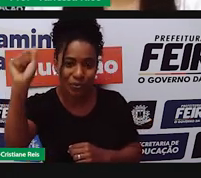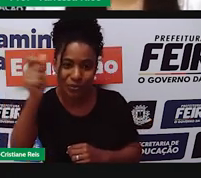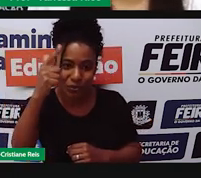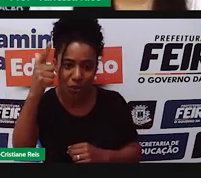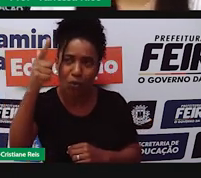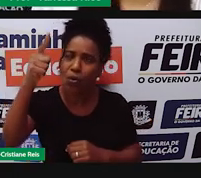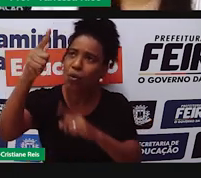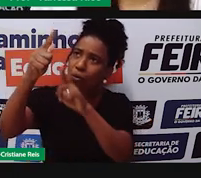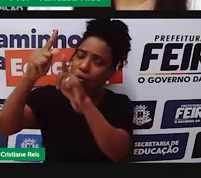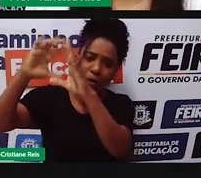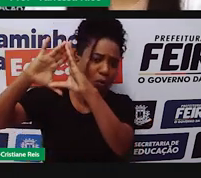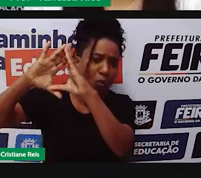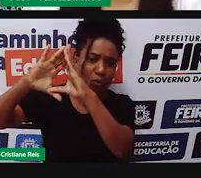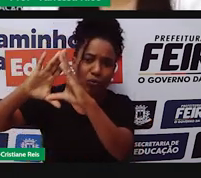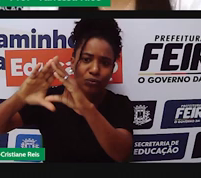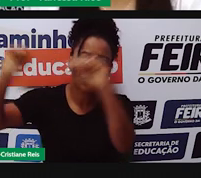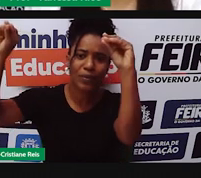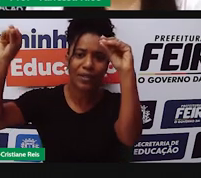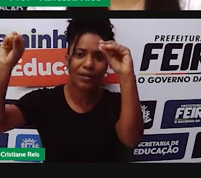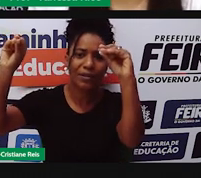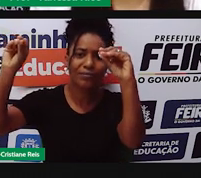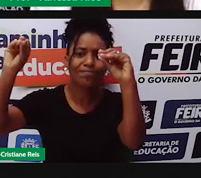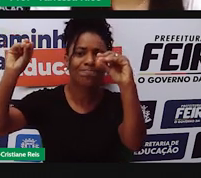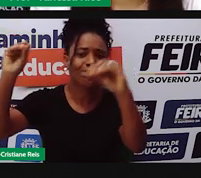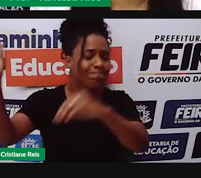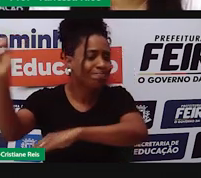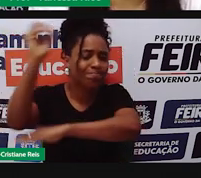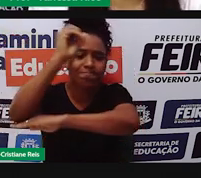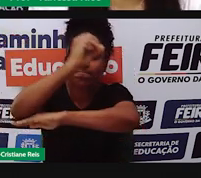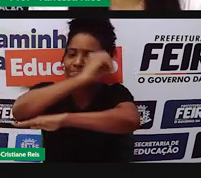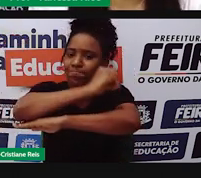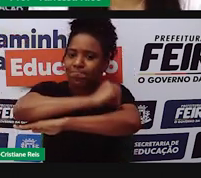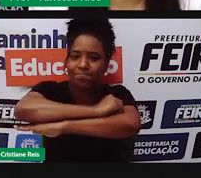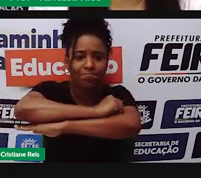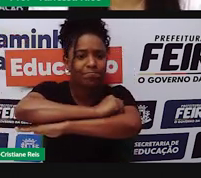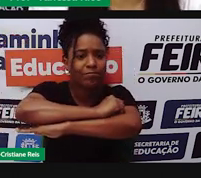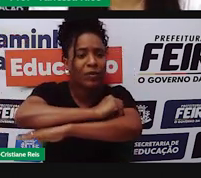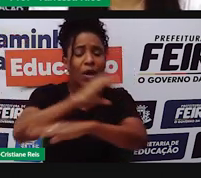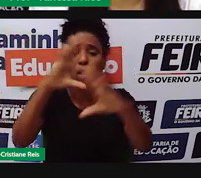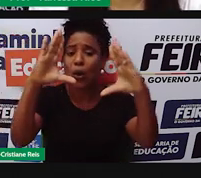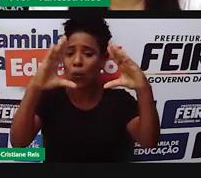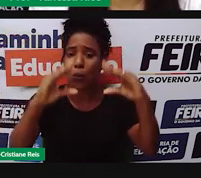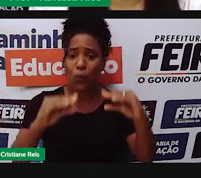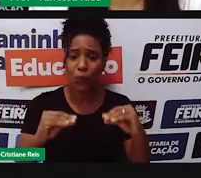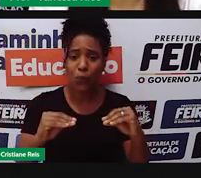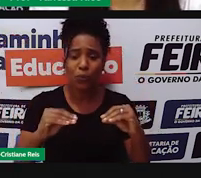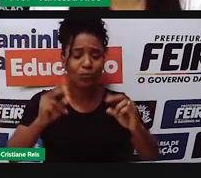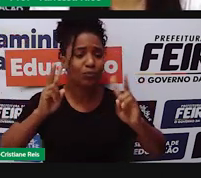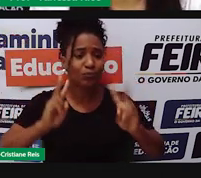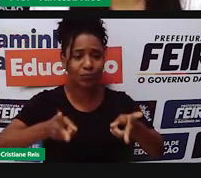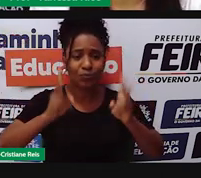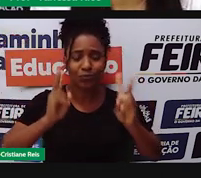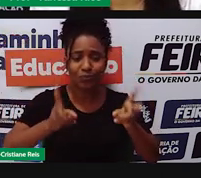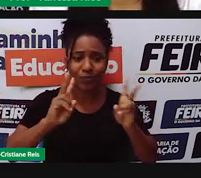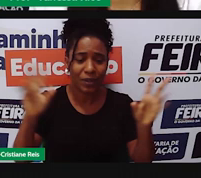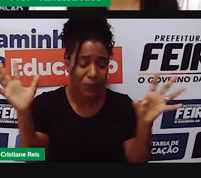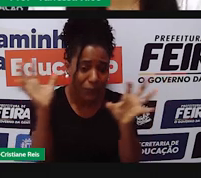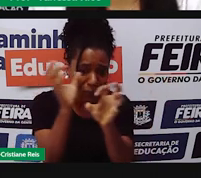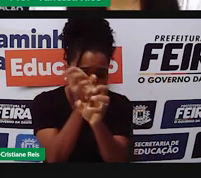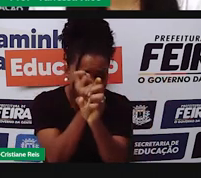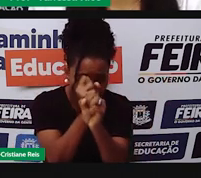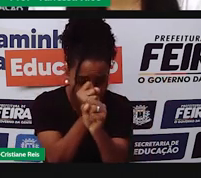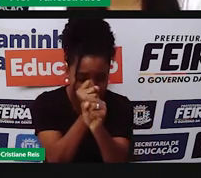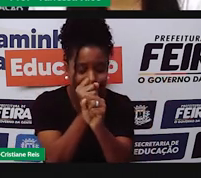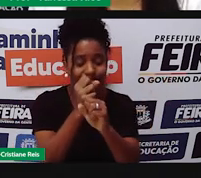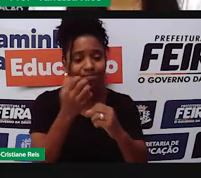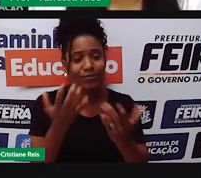aí da lua sumir, da gente entender, né, que o sol não existe mais, demoraria aí, segundo as pesquisas,